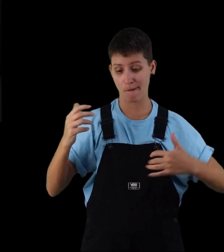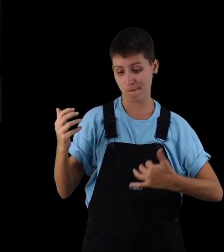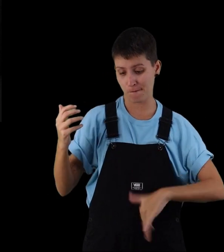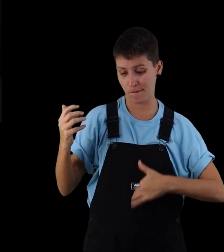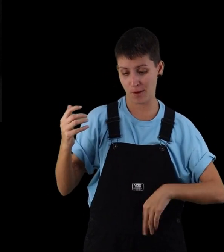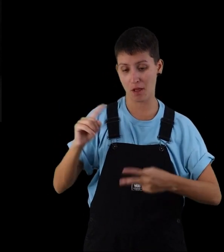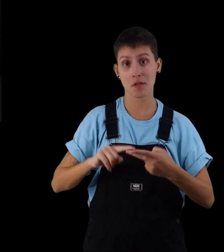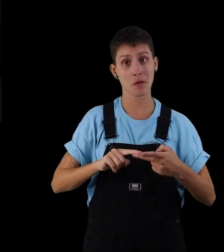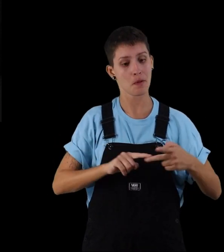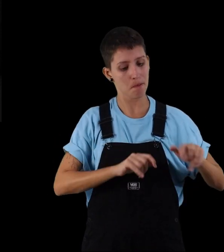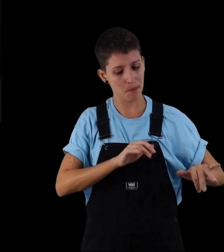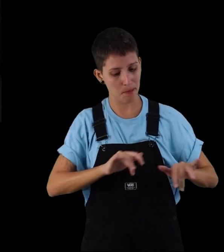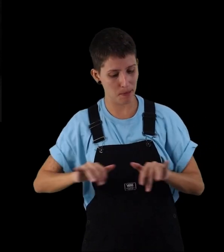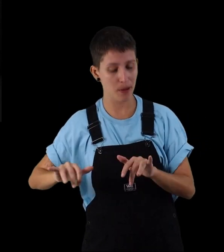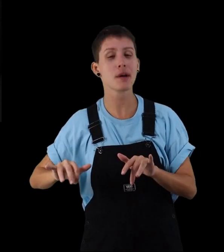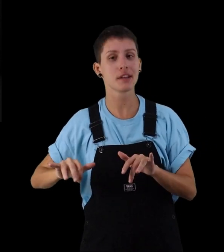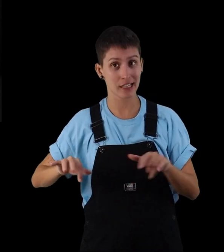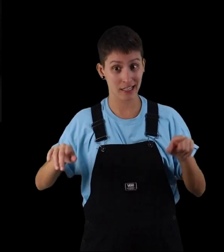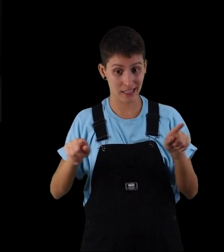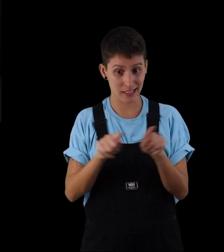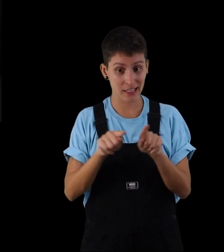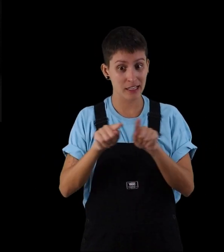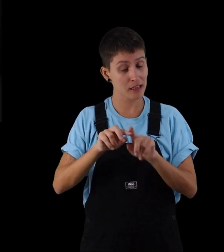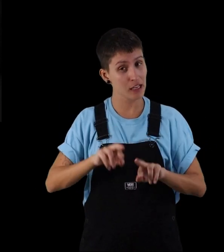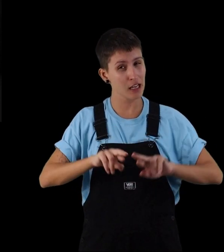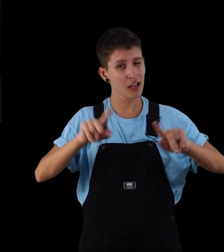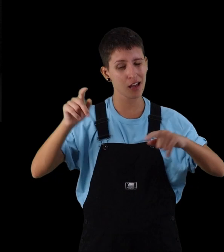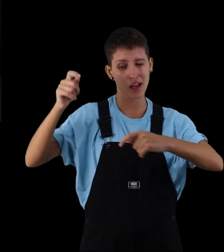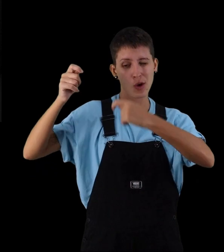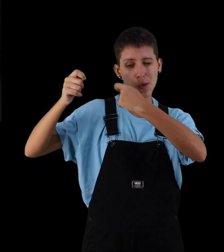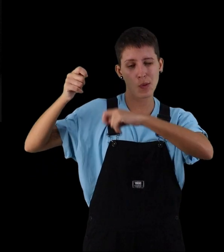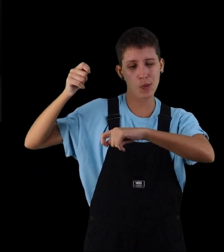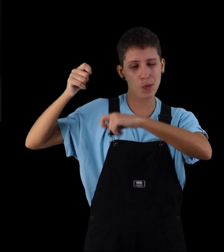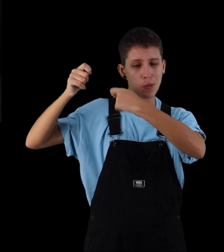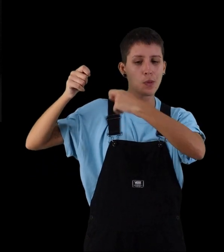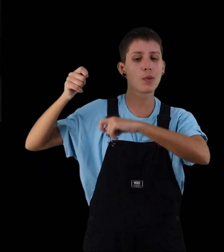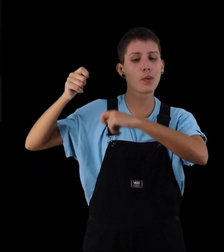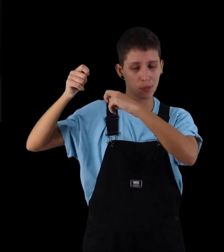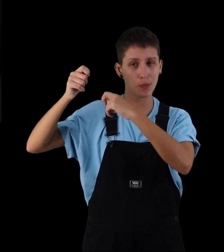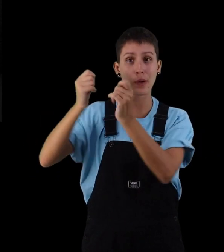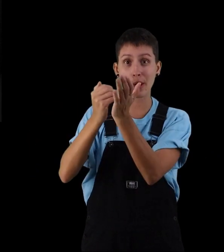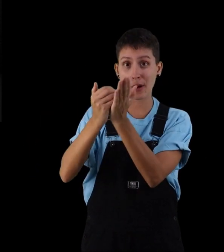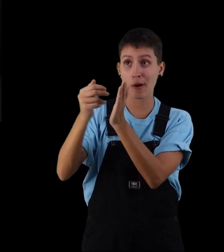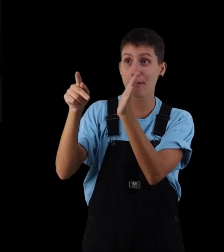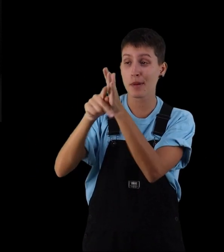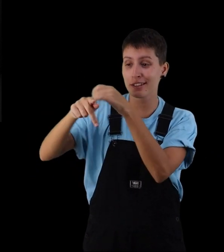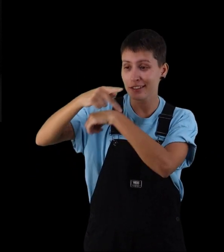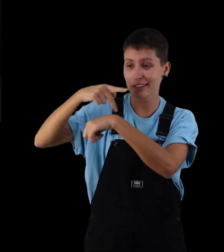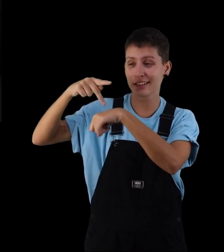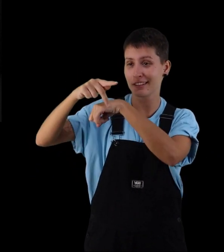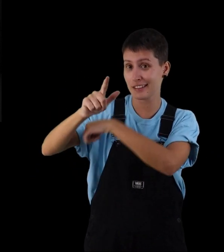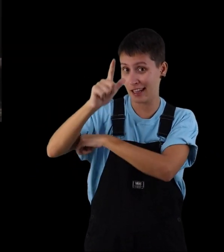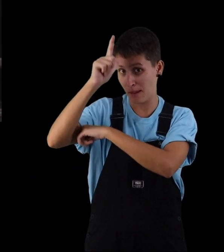bandoneon, o violão, um piano e até um raro violinofone nascido